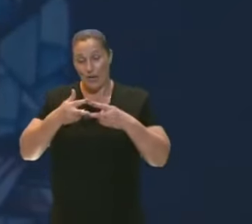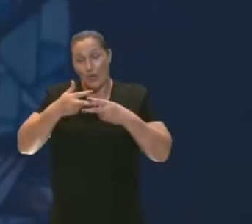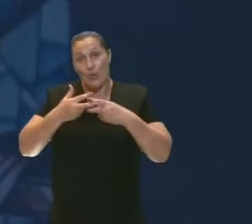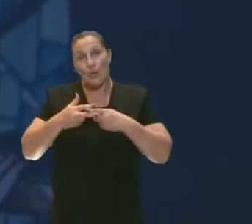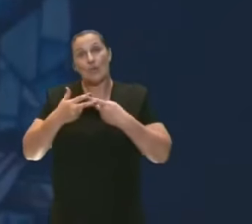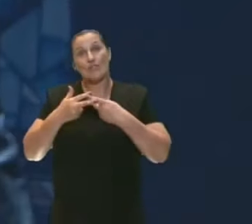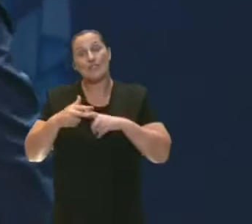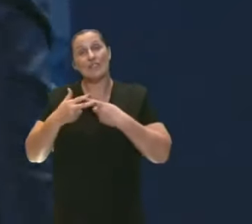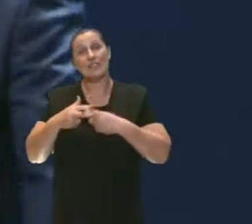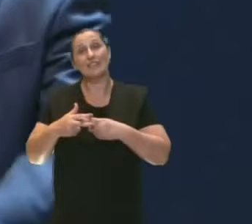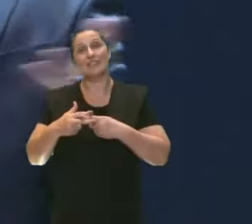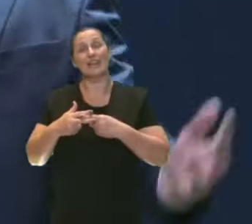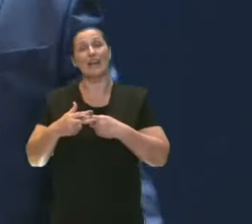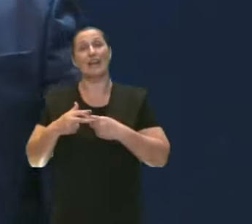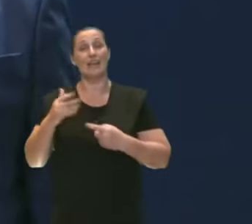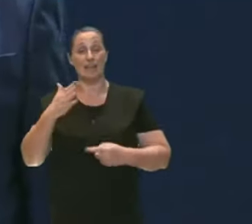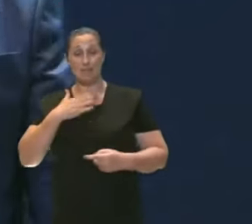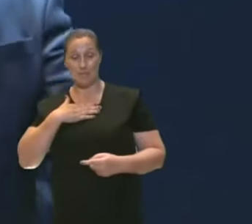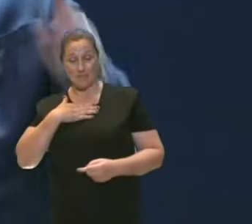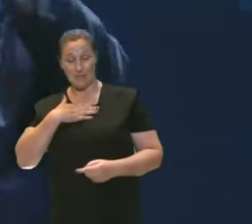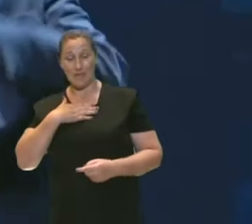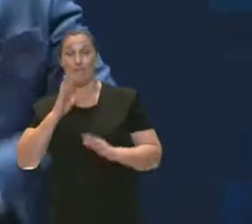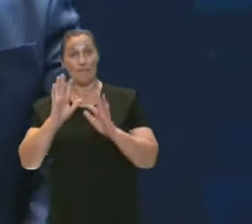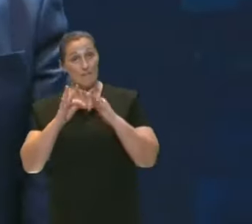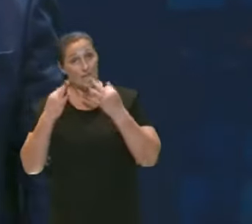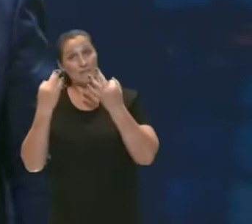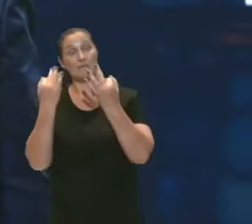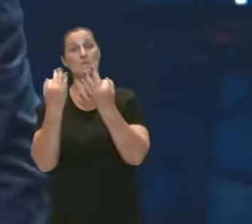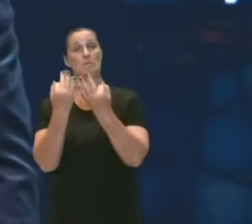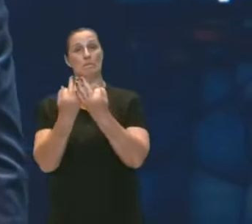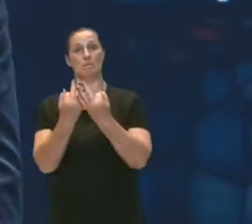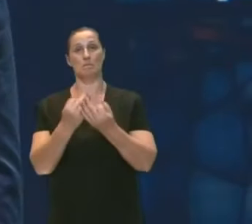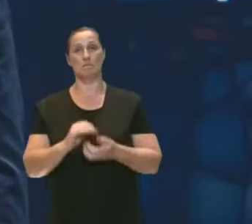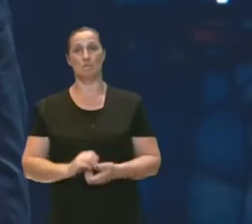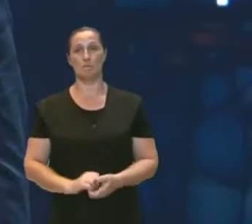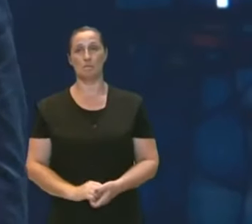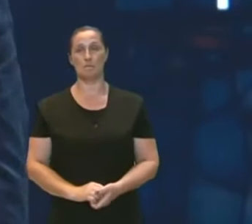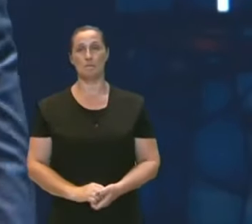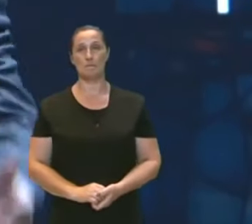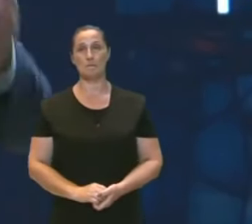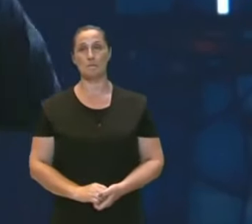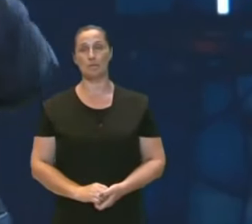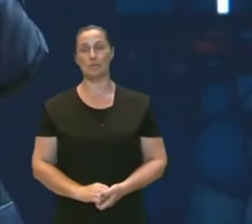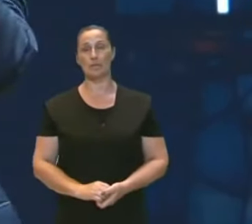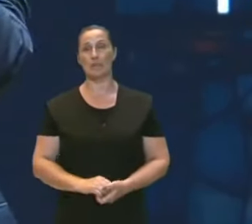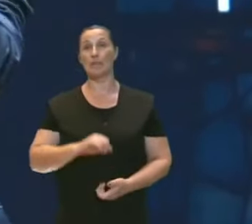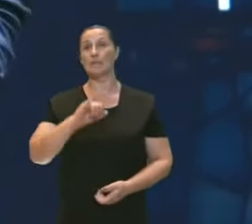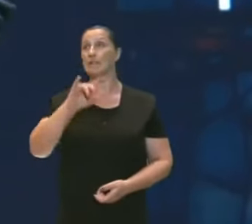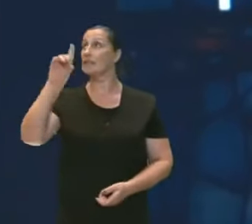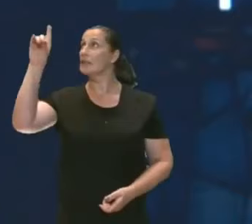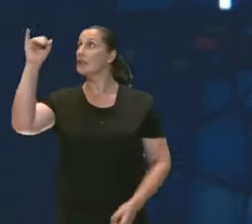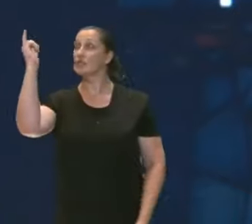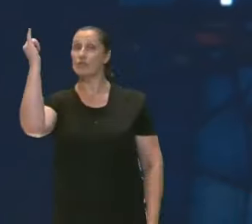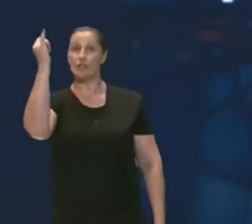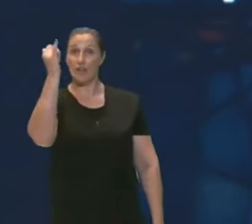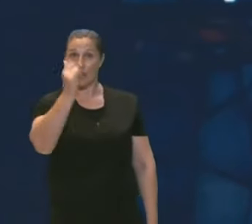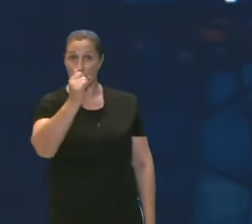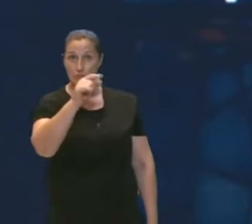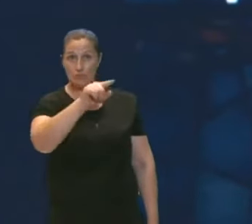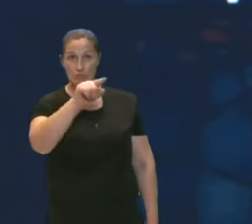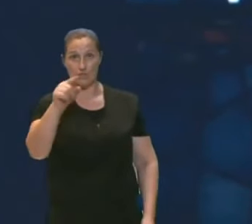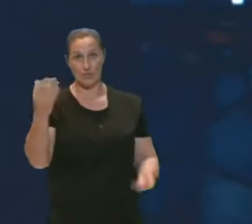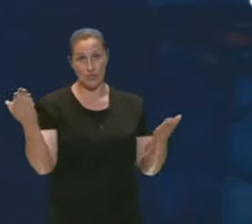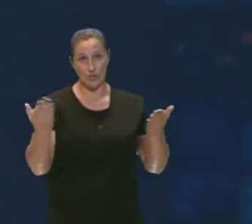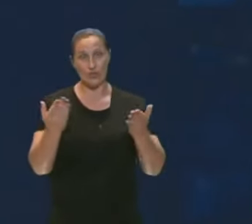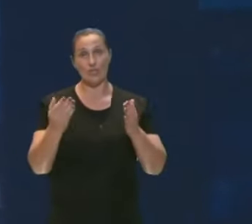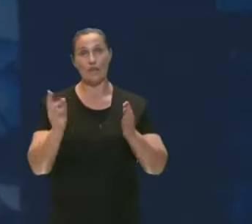o meu lar com os meus filhos, as relações, ou com os meus irmãos. Se o Senhor está falando no teu coração, fica de pé no seu lugar, a gente